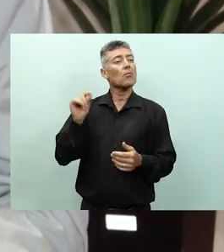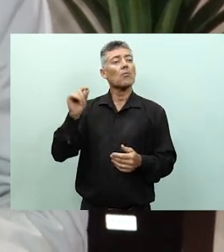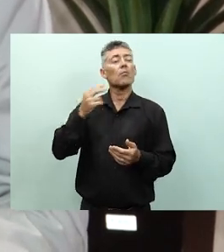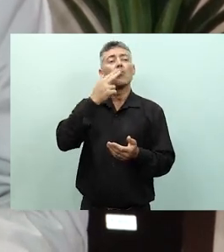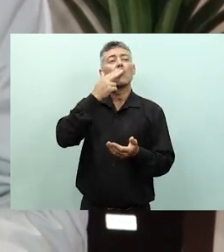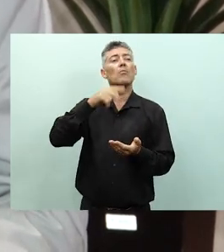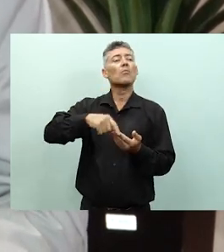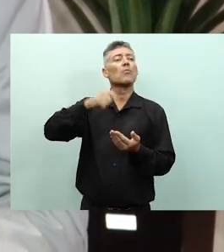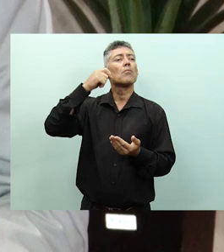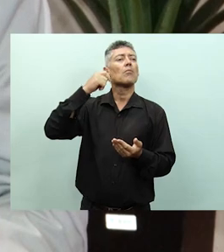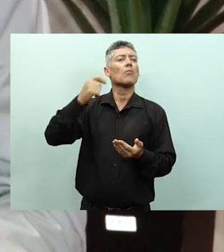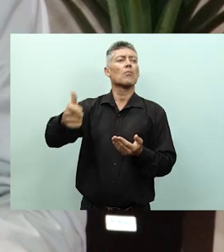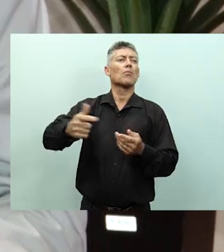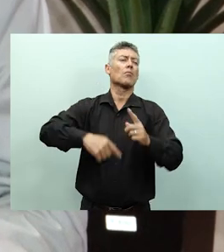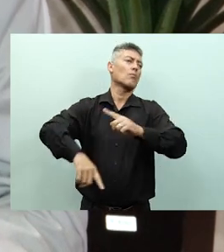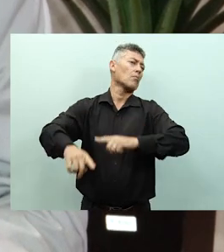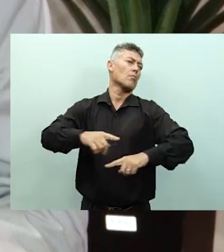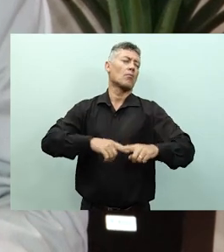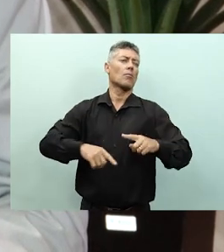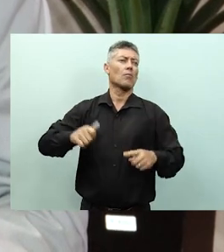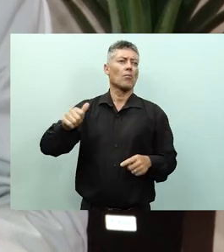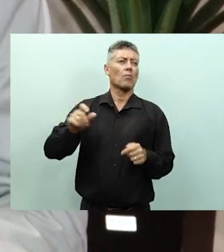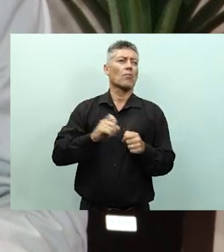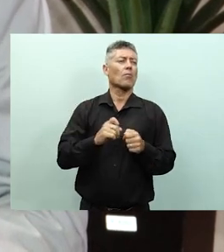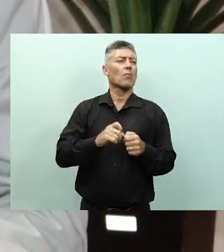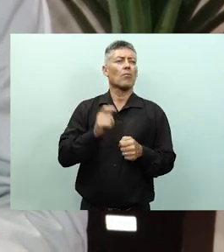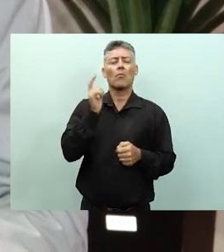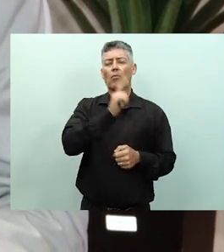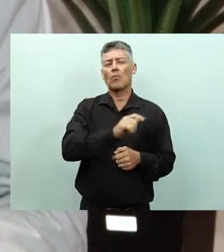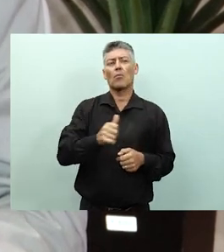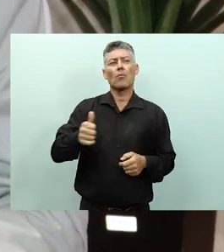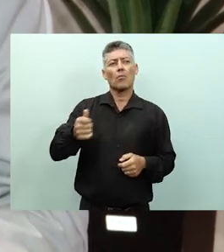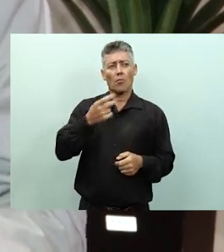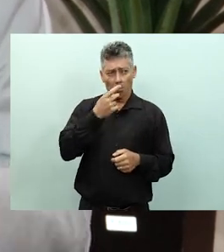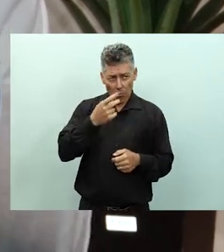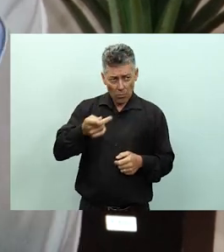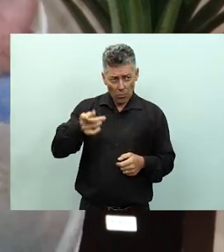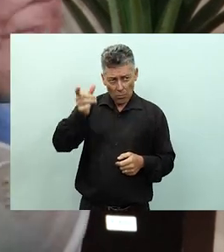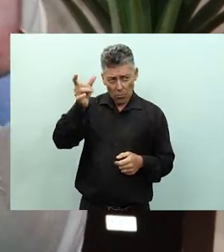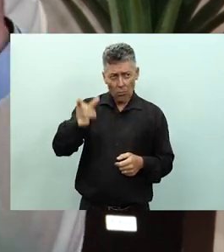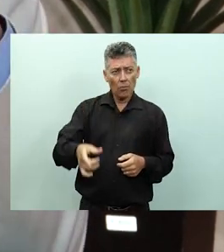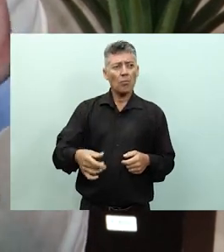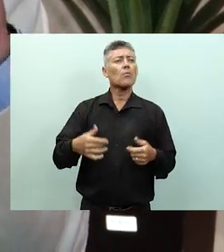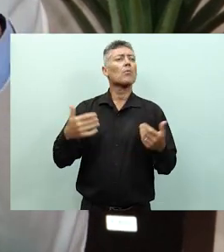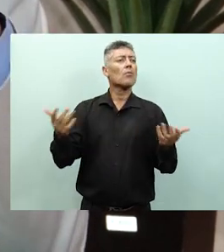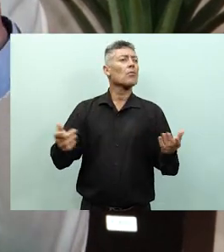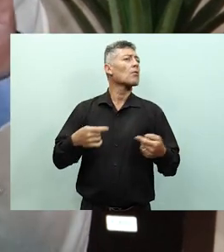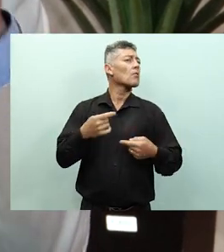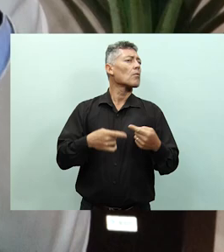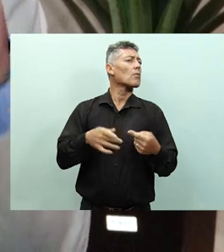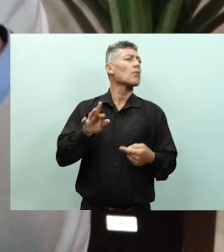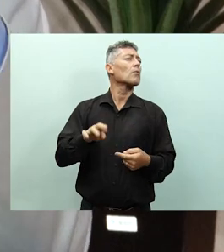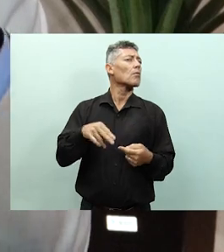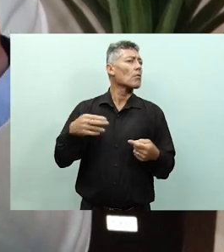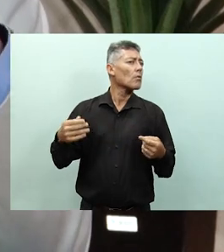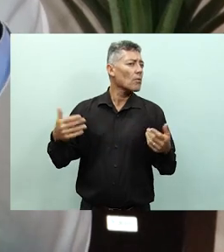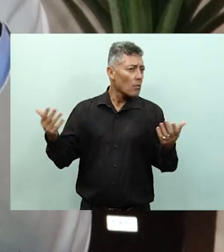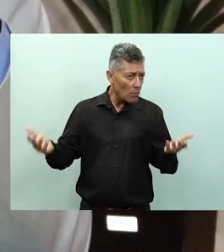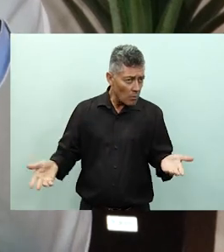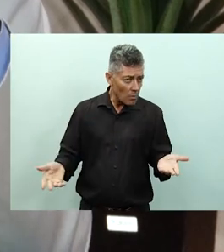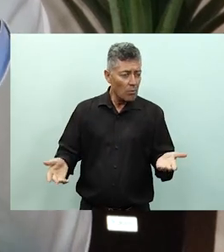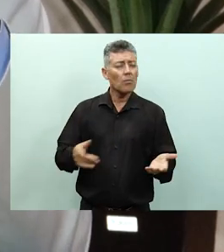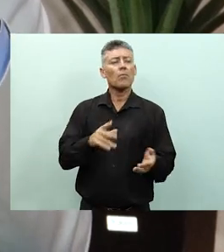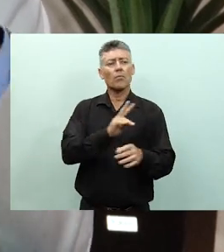quem dava as cartas, quem comandava, quem fazia gol, quem dizia o que era política do Rio Grande do